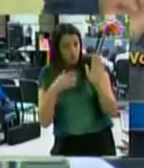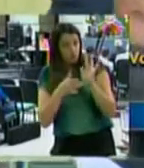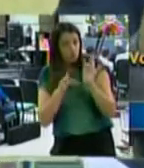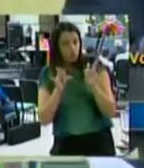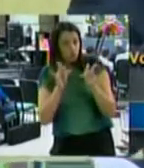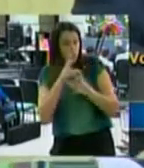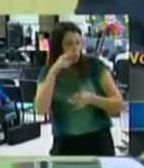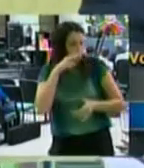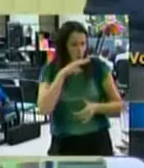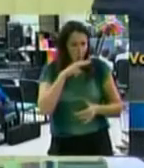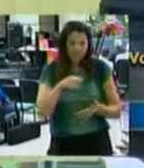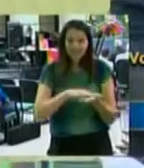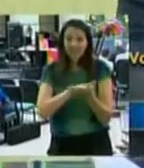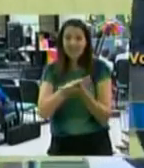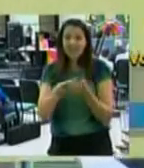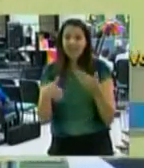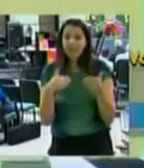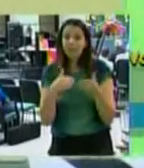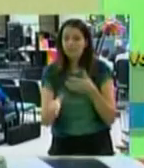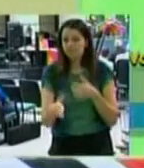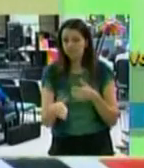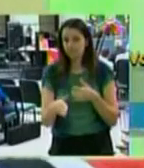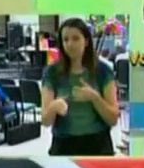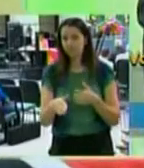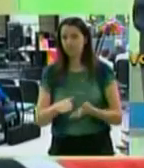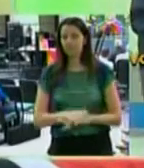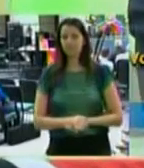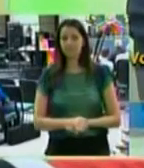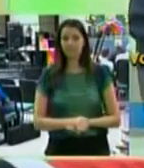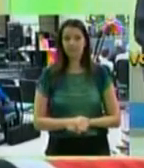nada passa desapercebido.